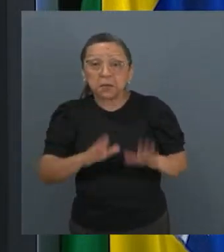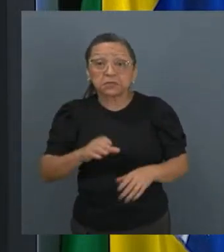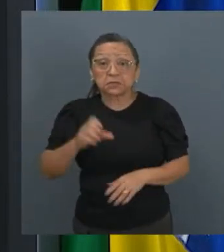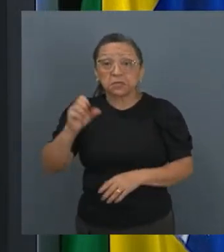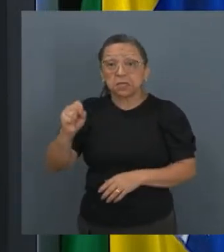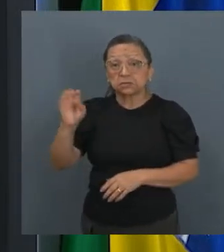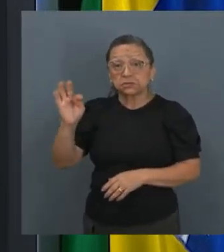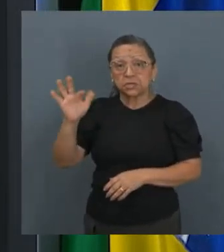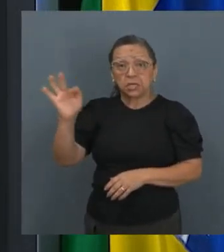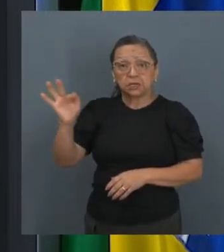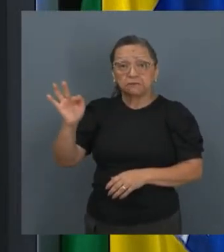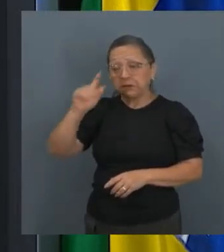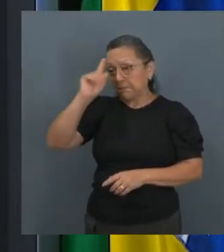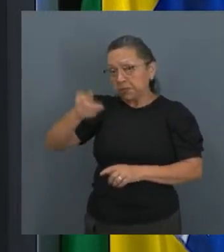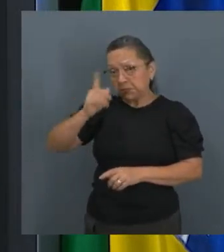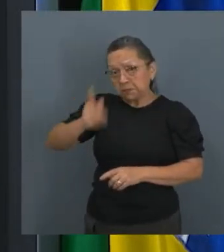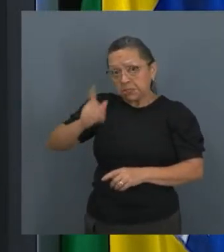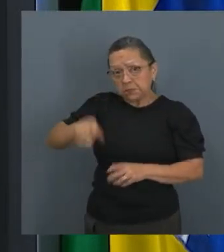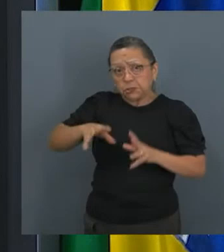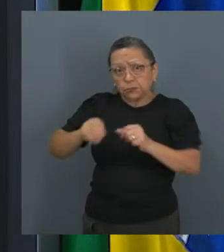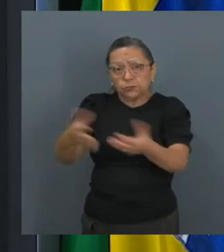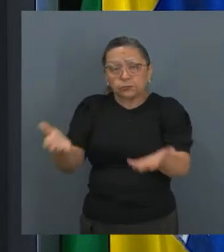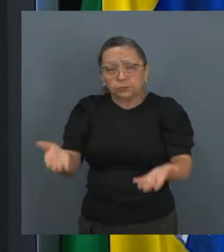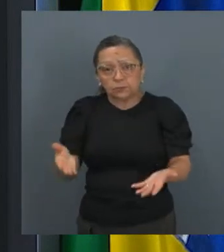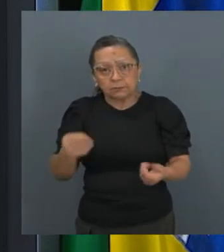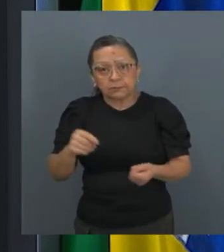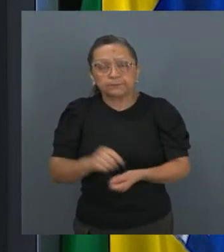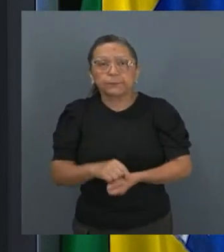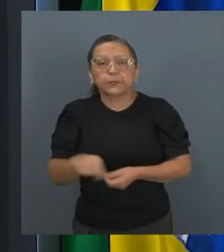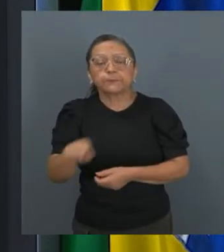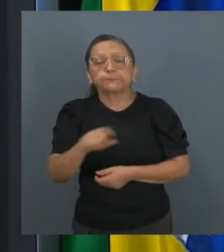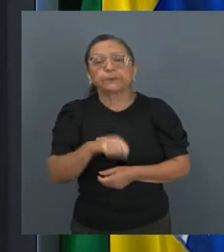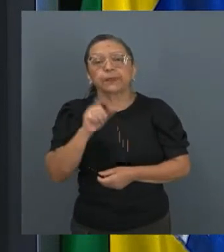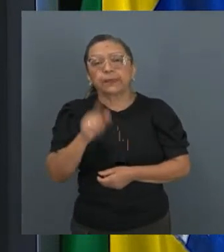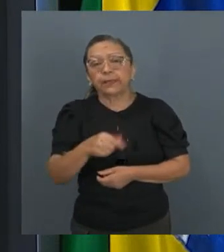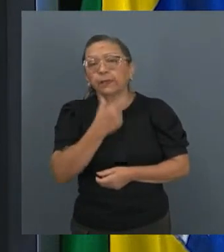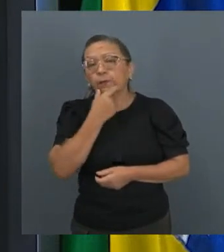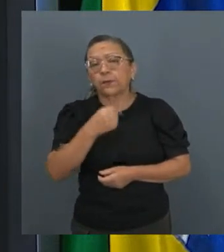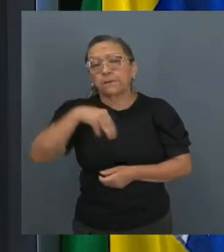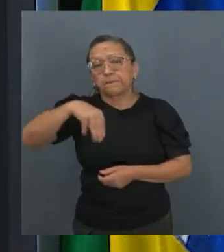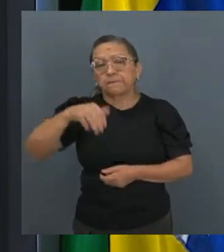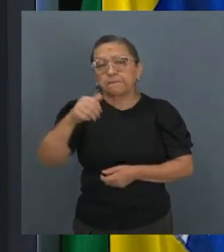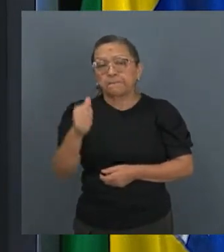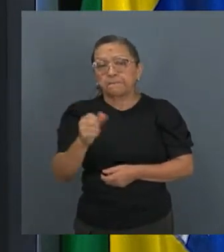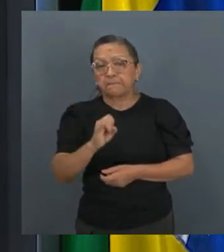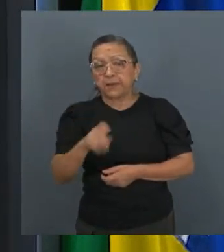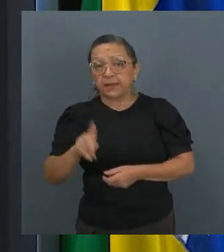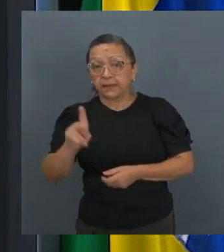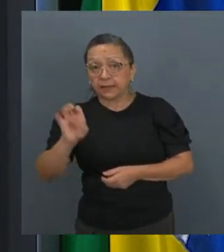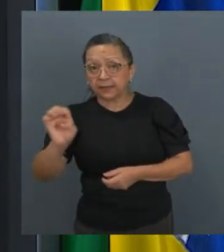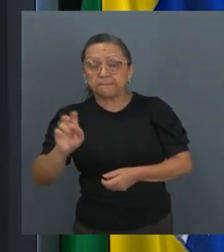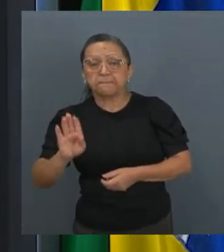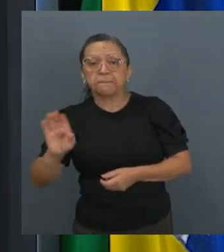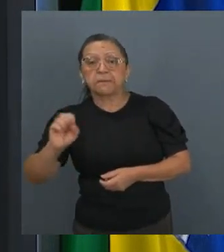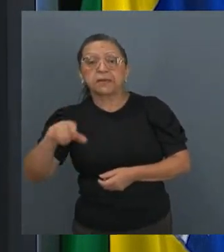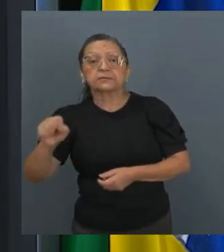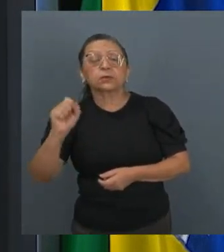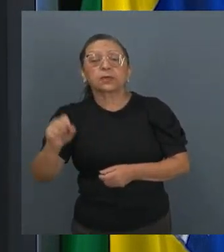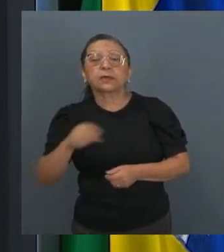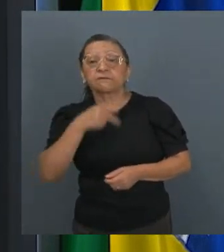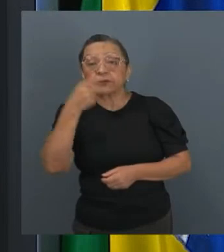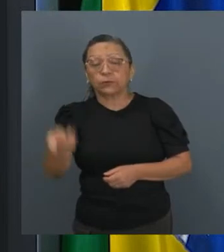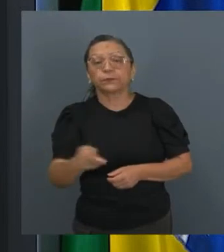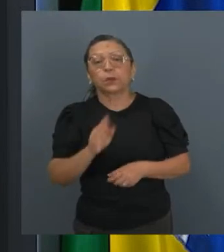leis e diz como é que deve ser. É do senhor Mike Benz a seguinte declaração. Logo após